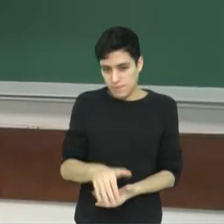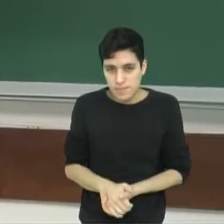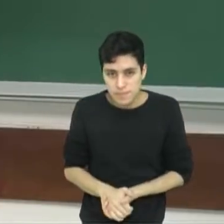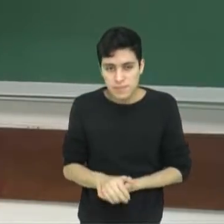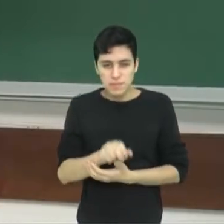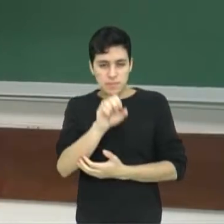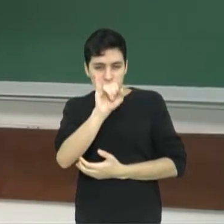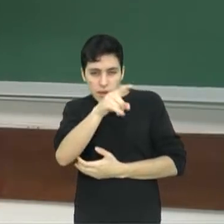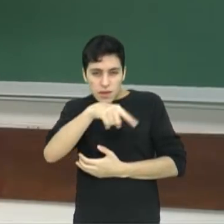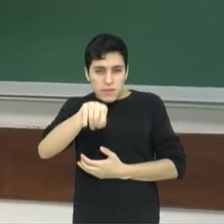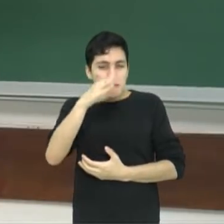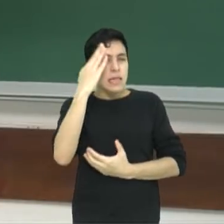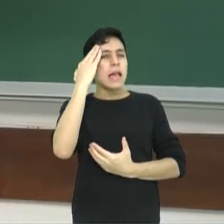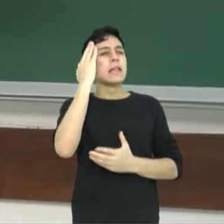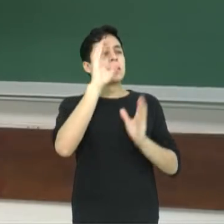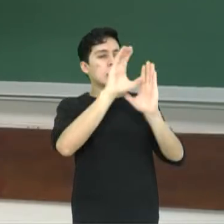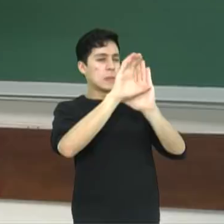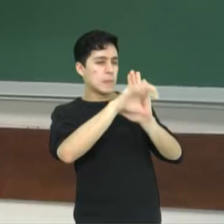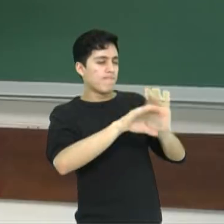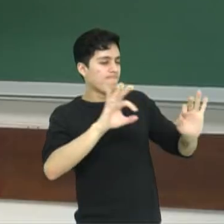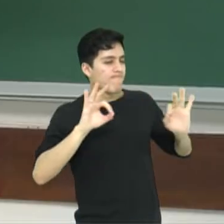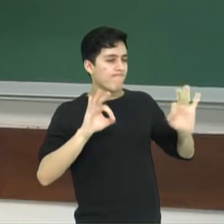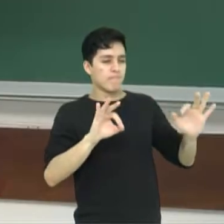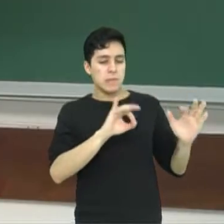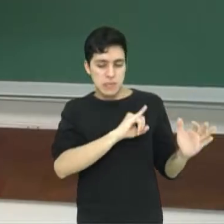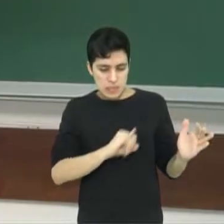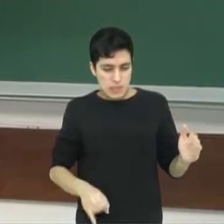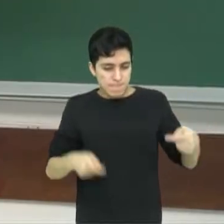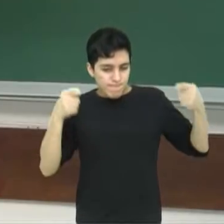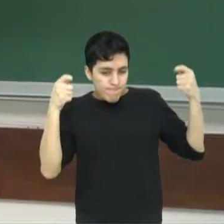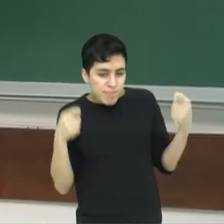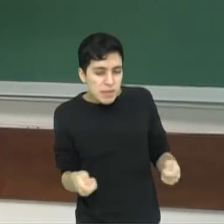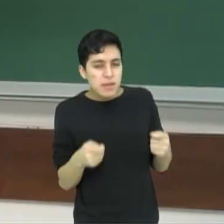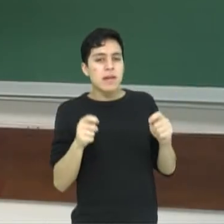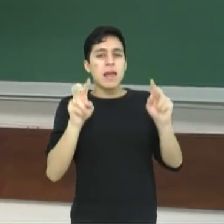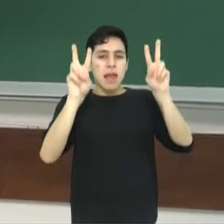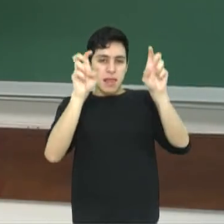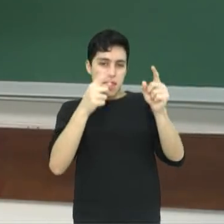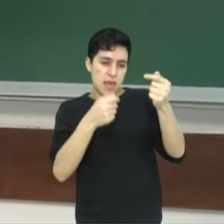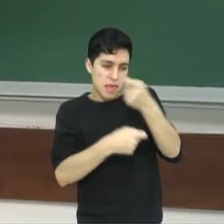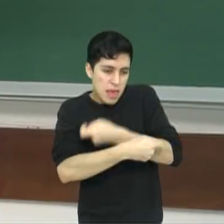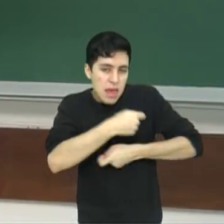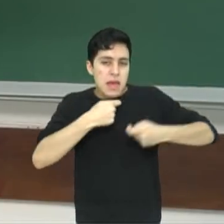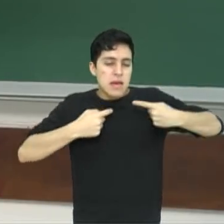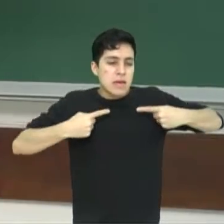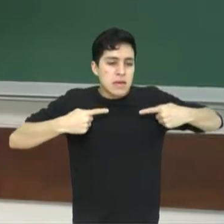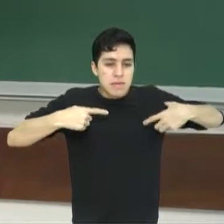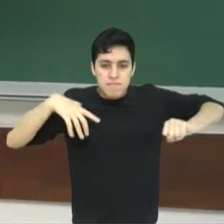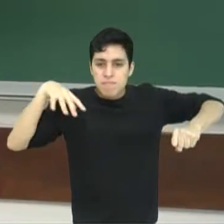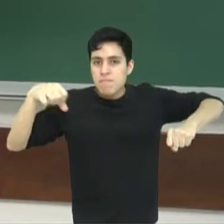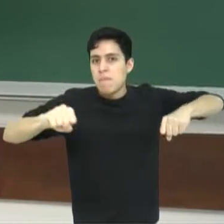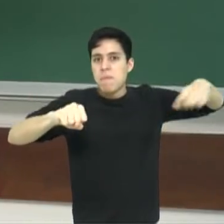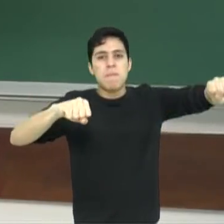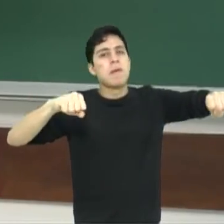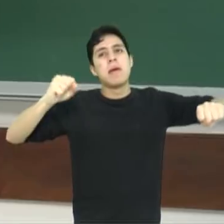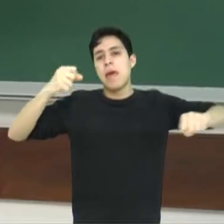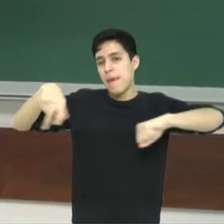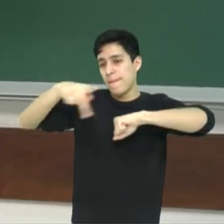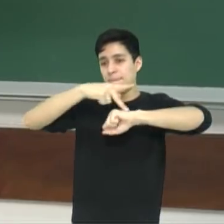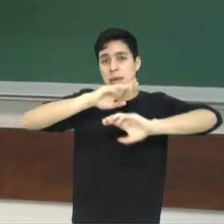essa chave, esse conceito do imperialismo como fator econômico de disputas das grandes potências,